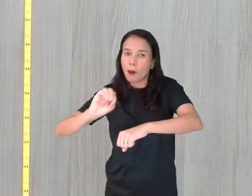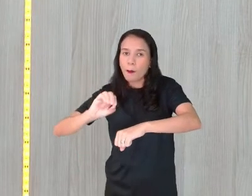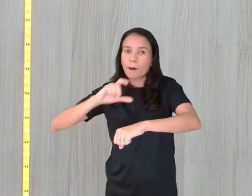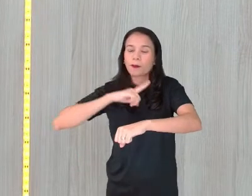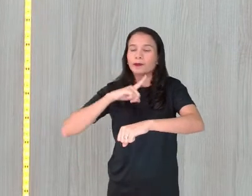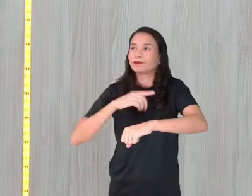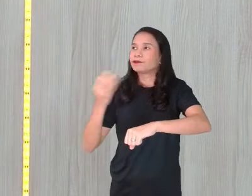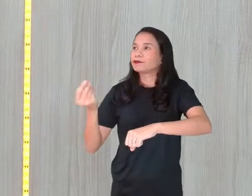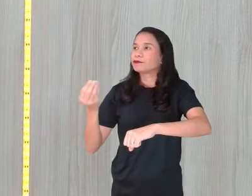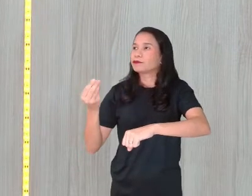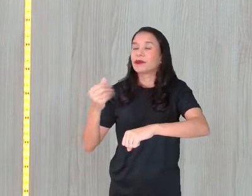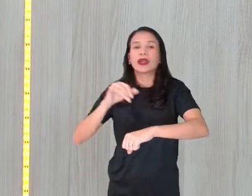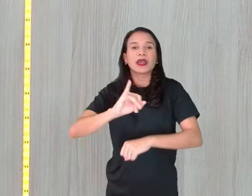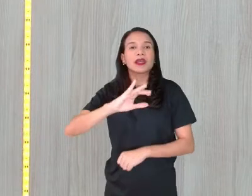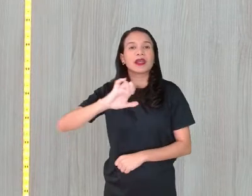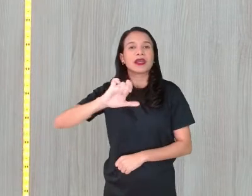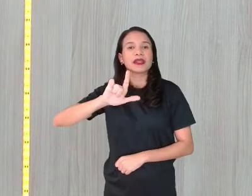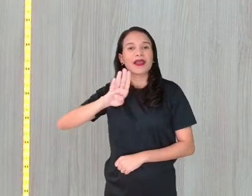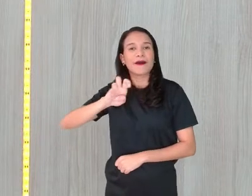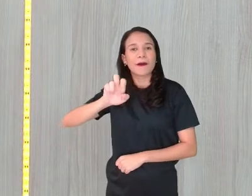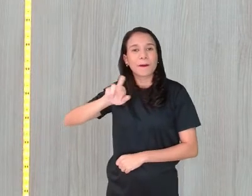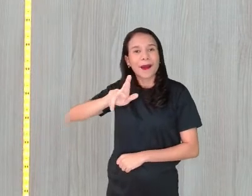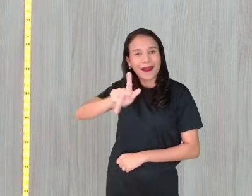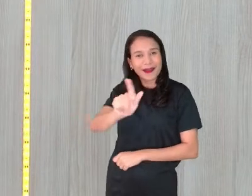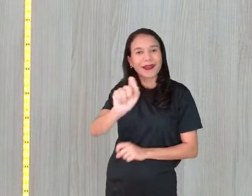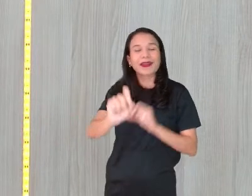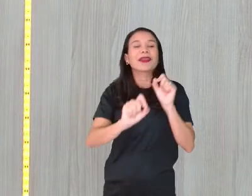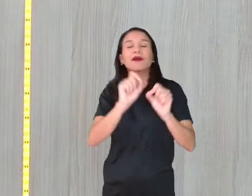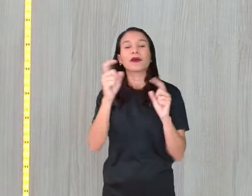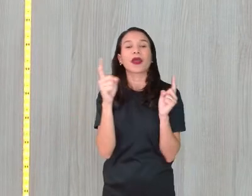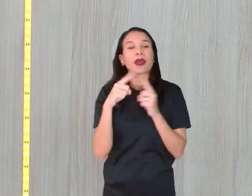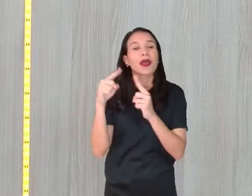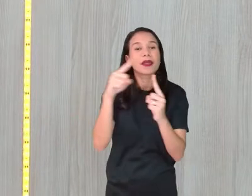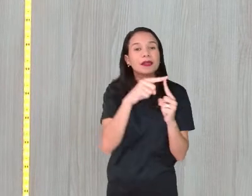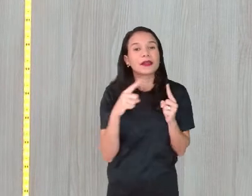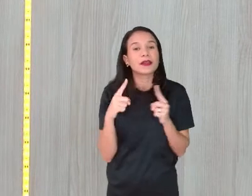icebergs, não, como é? Inselbergs, né, que são tipos